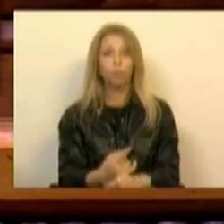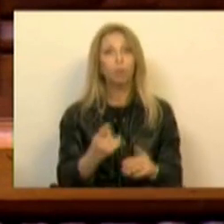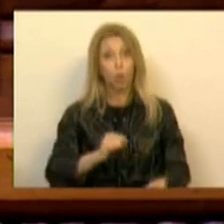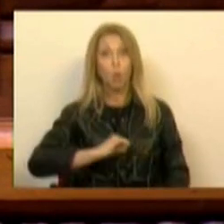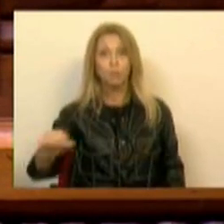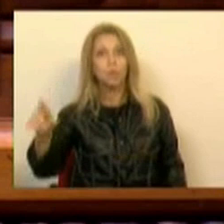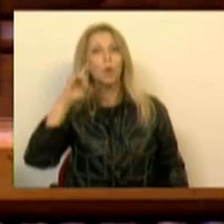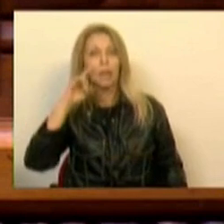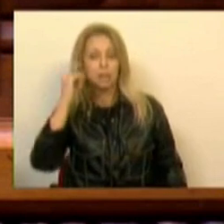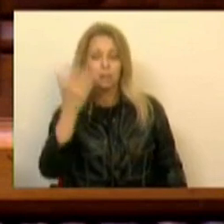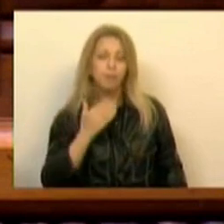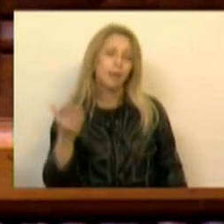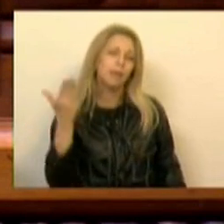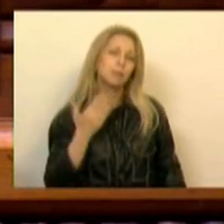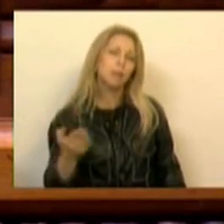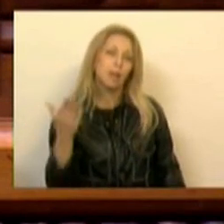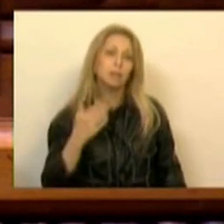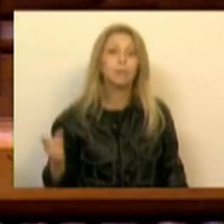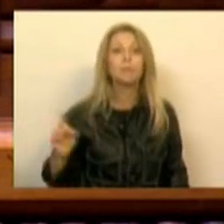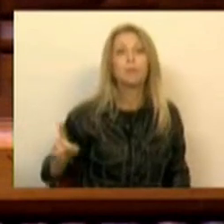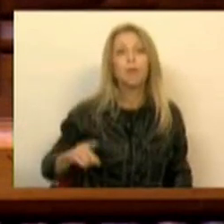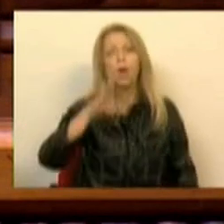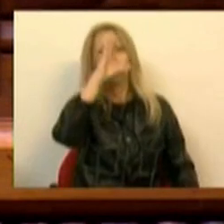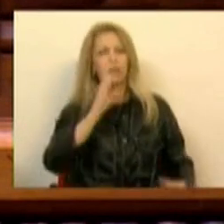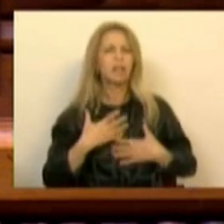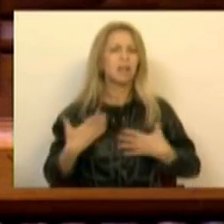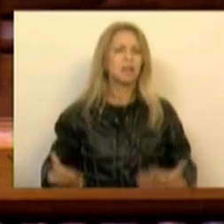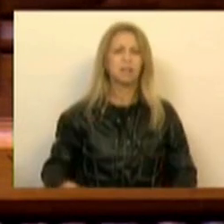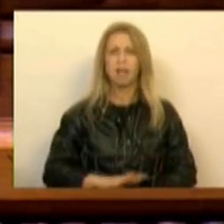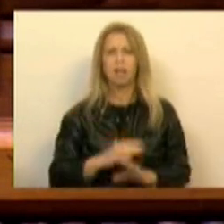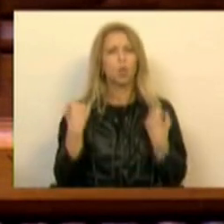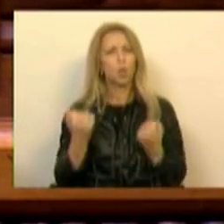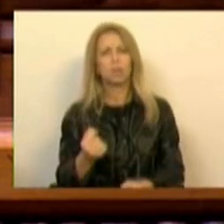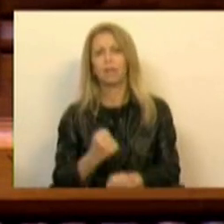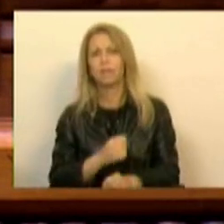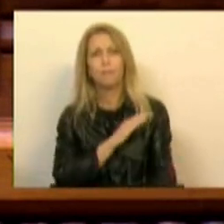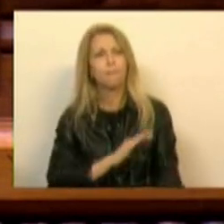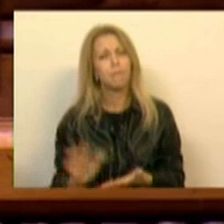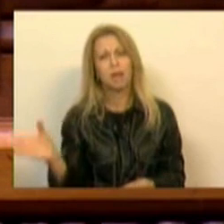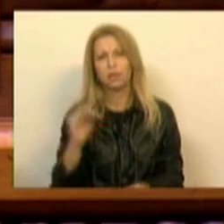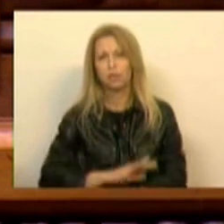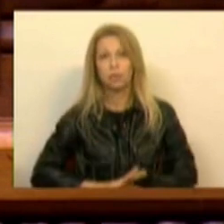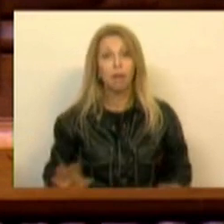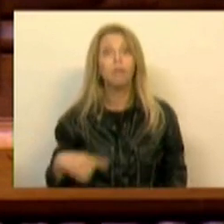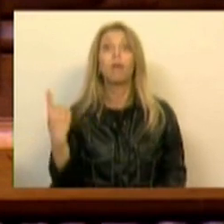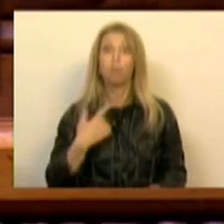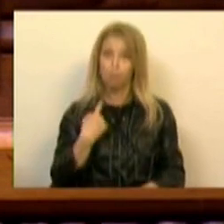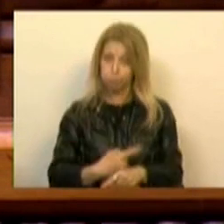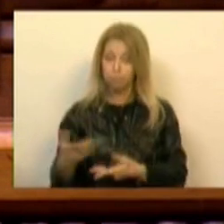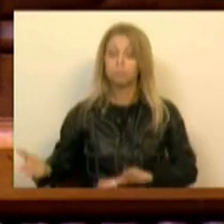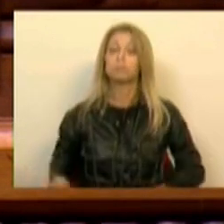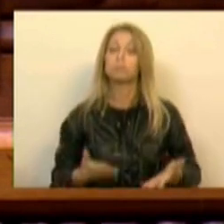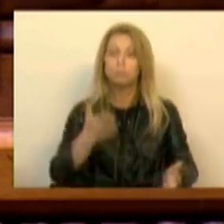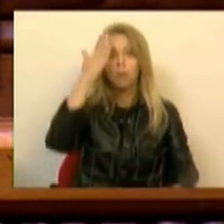garante, semana após semana, que o Governo está cansado e esgotado, nós mantivemos o rumo, a capacidade de diálogo e